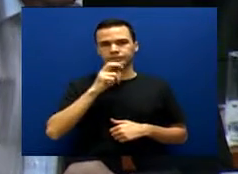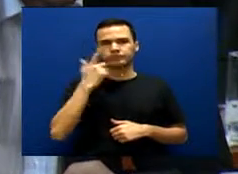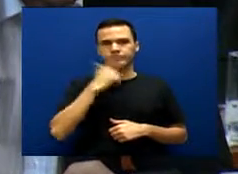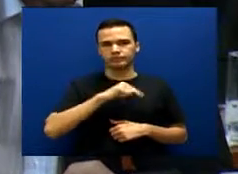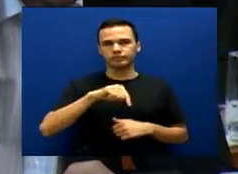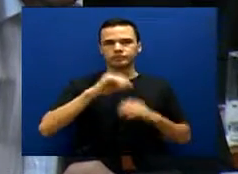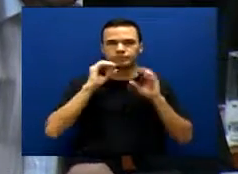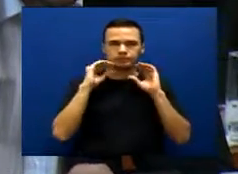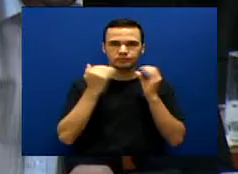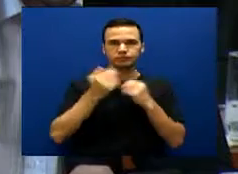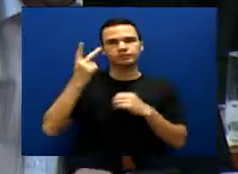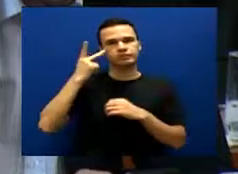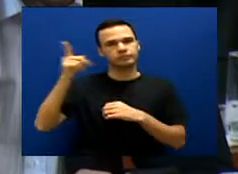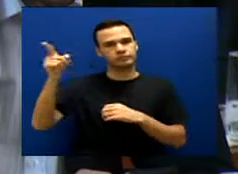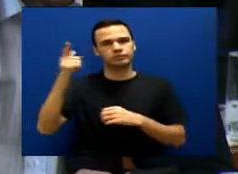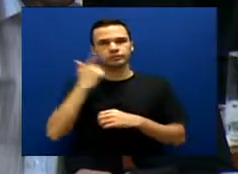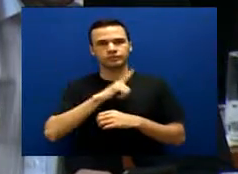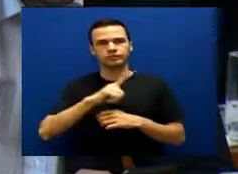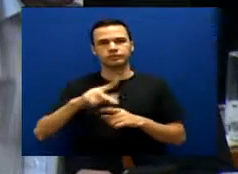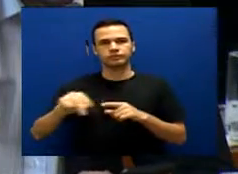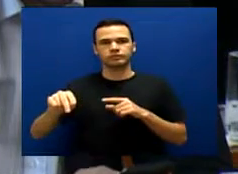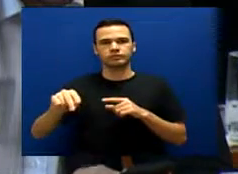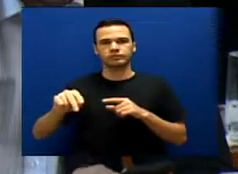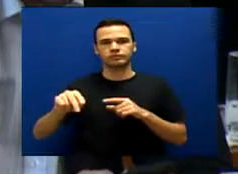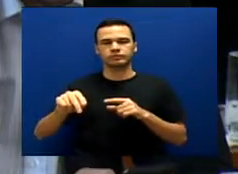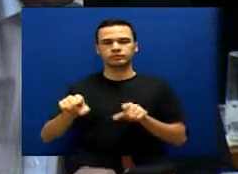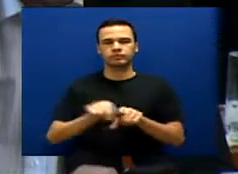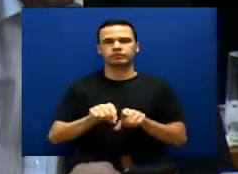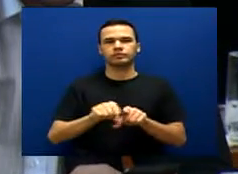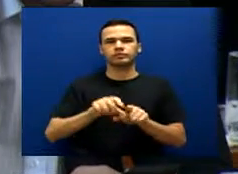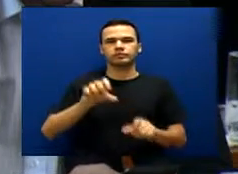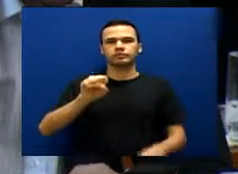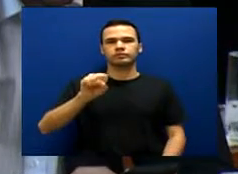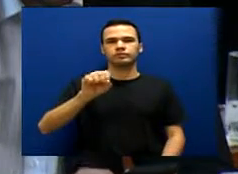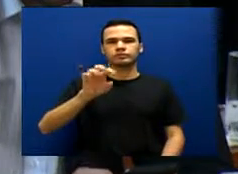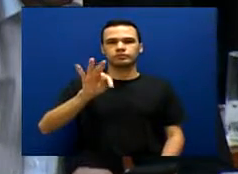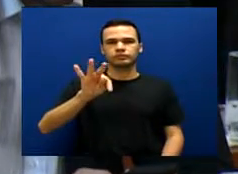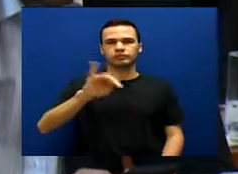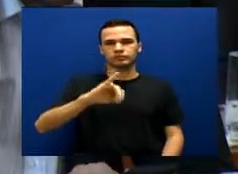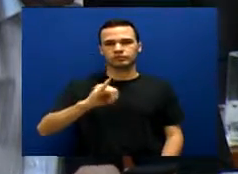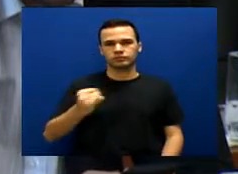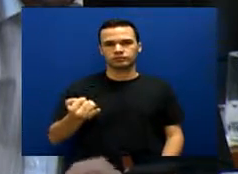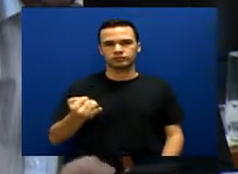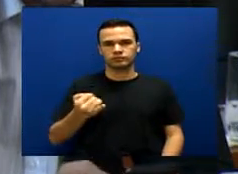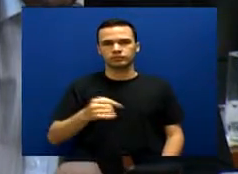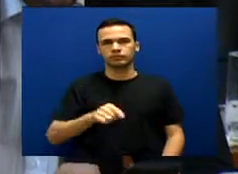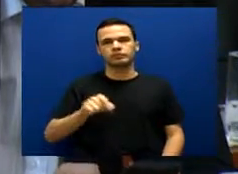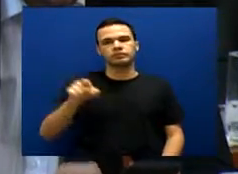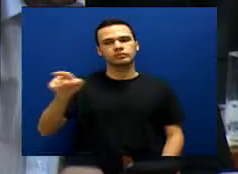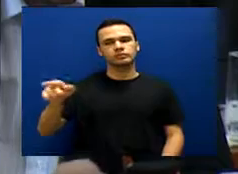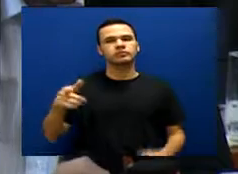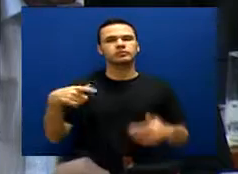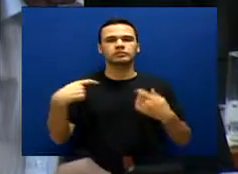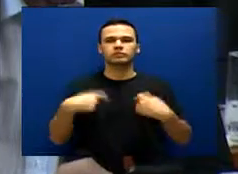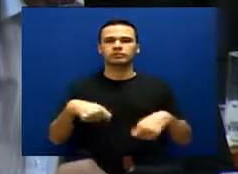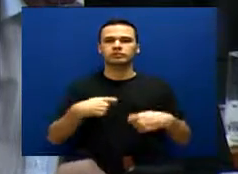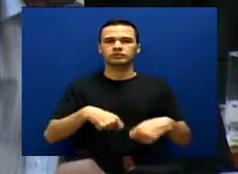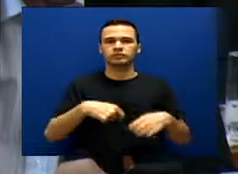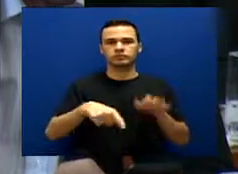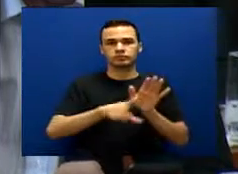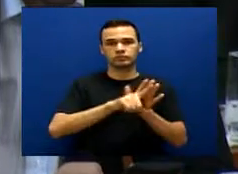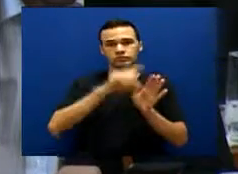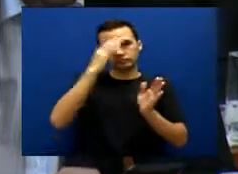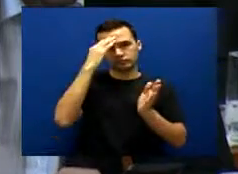ganhei aqui, ganhei em São Paulo e ganhei no STJ. Então, eles que cumpram, porque isso